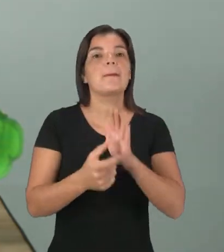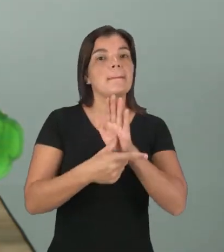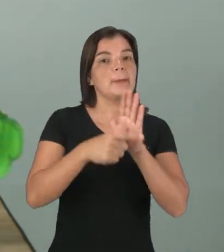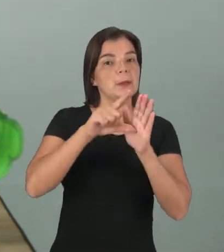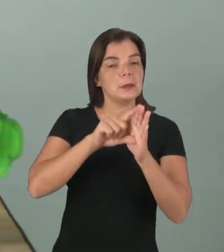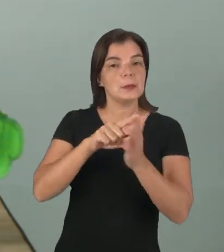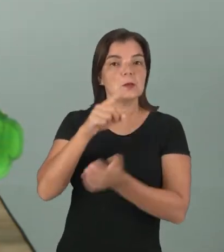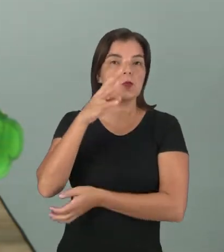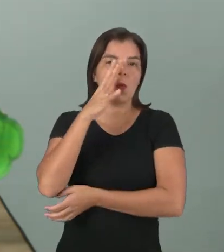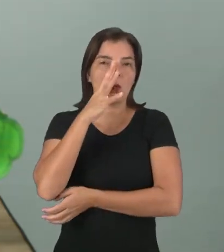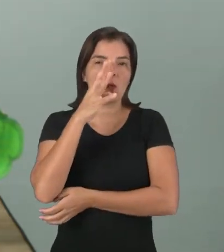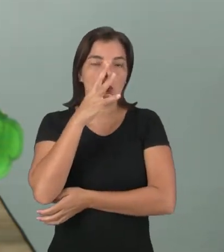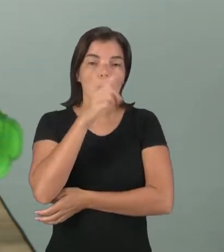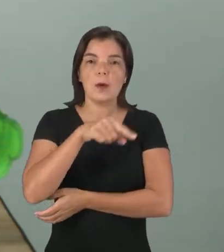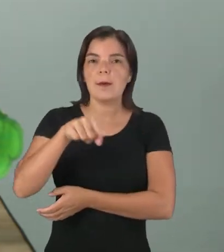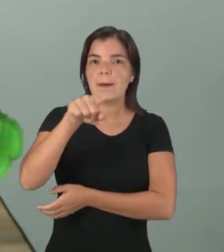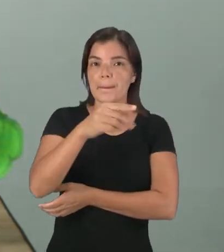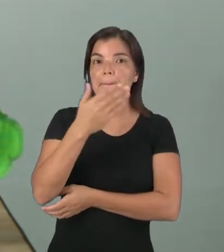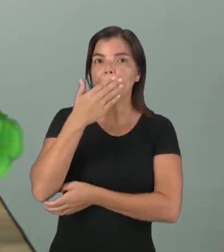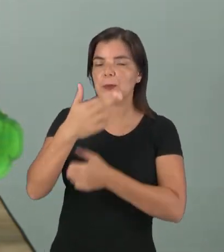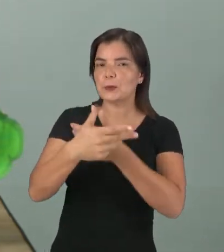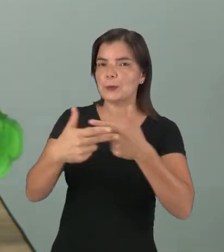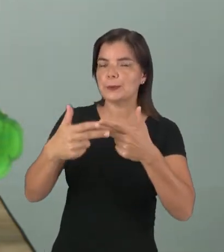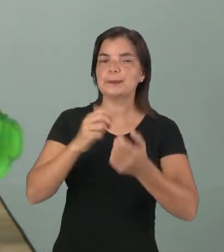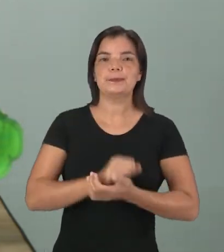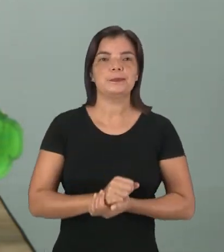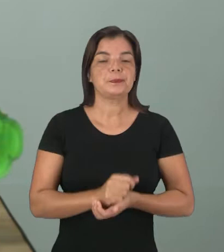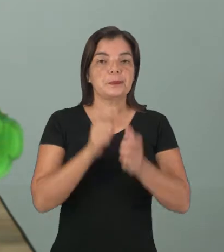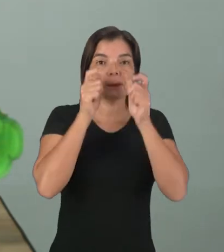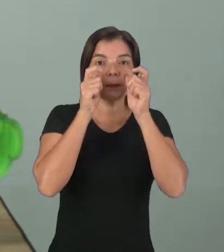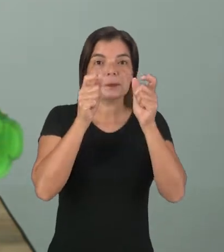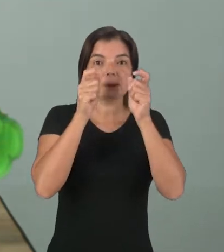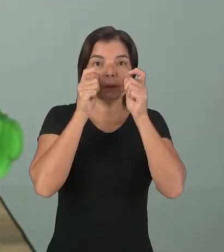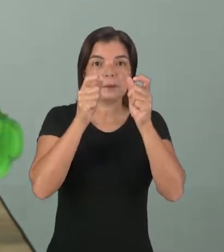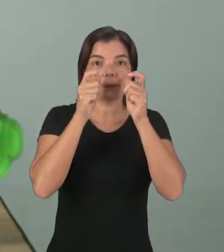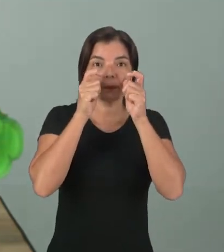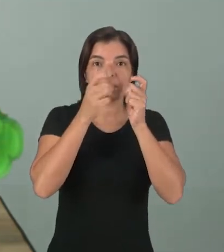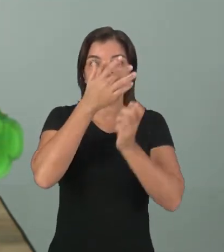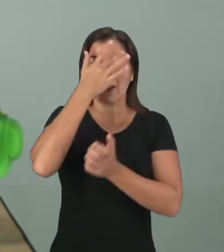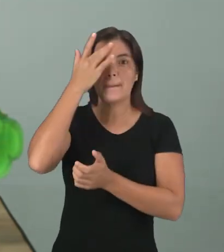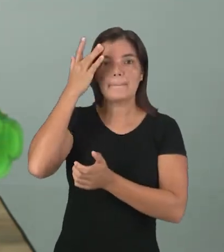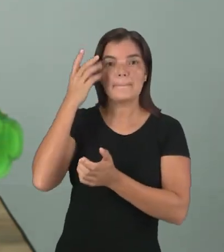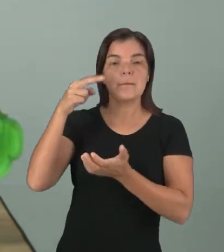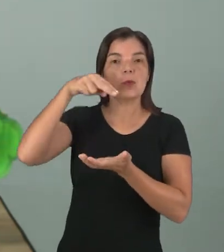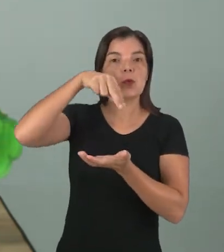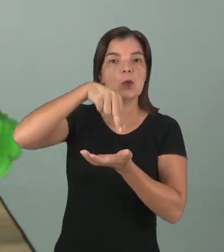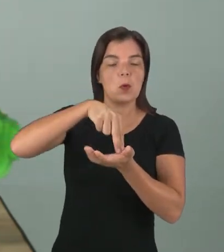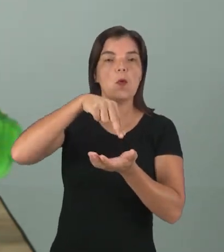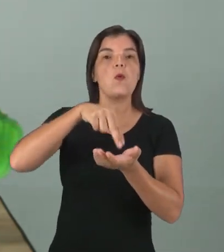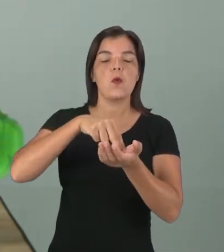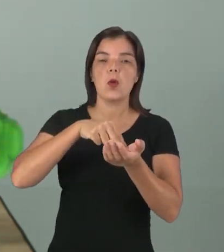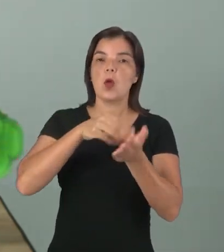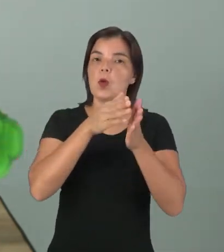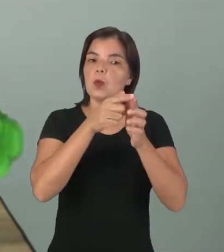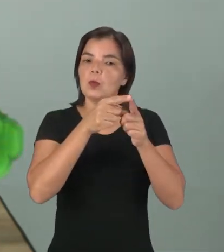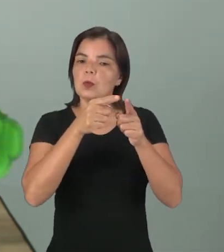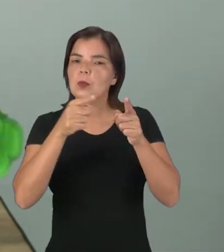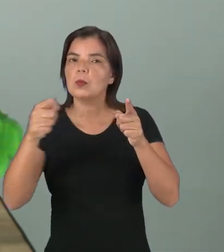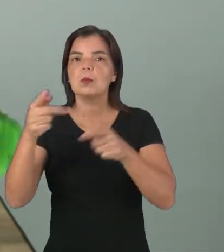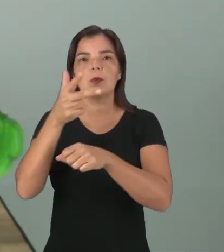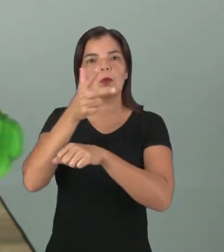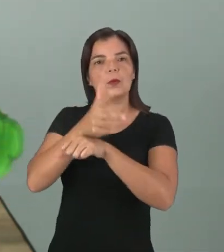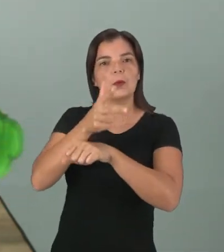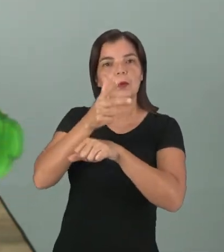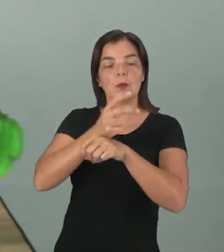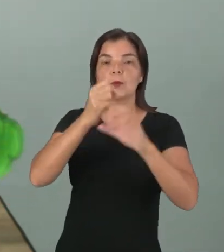antes de assistirmos esse vídeo, eu quero te pedir algumas coisas. Preste atenção no personagem que vai discorrer todo o vídeo, nas